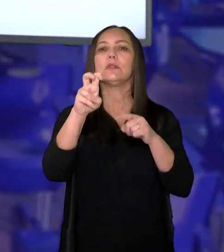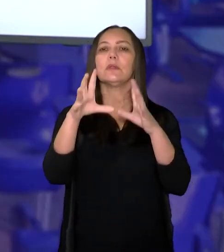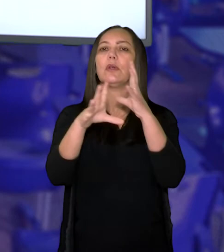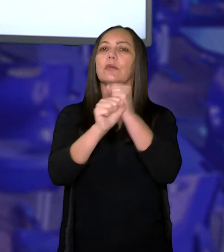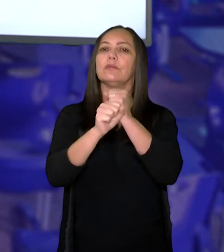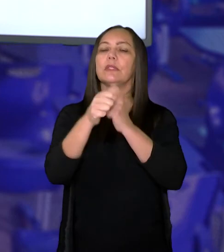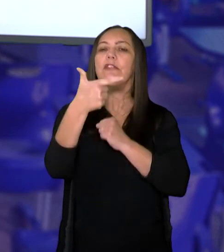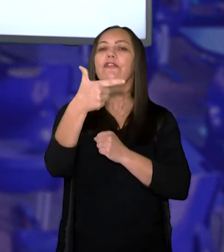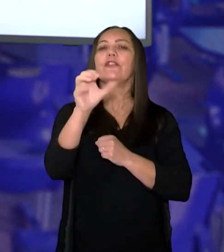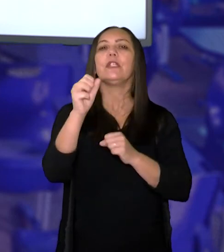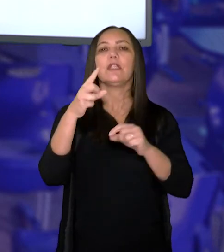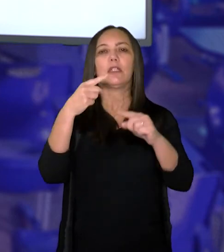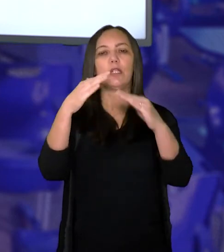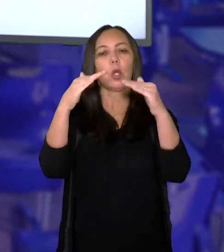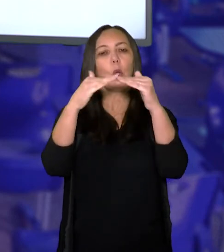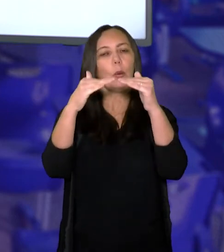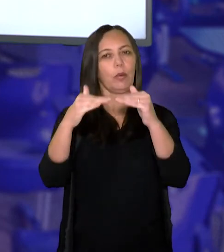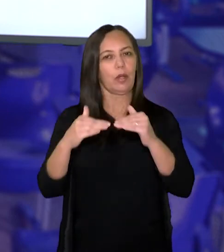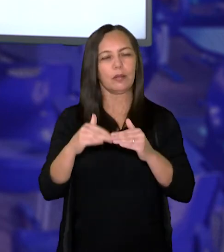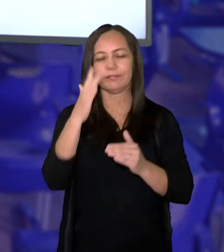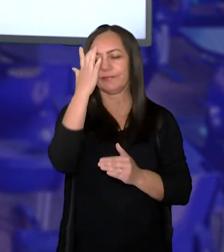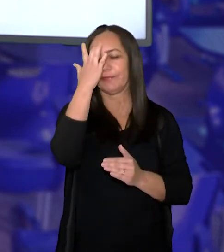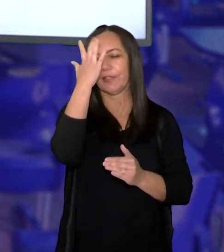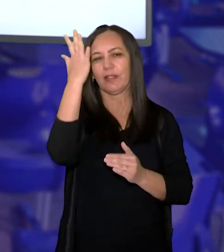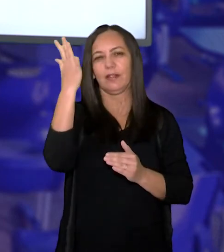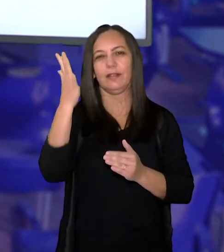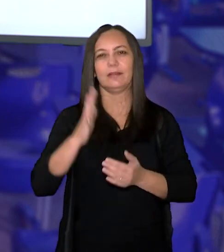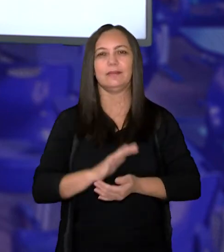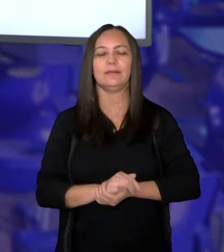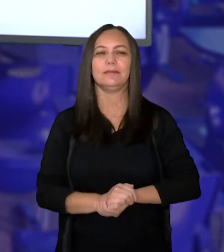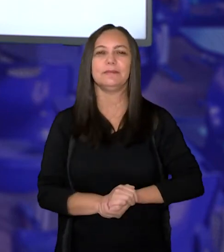20 combinações. Fácil, não é?